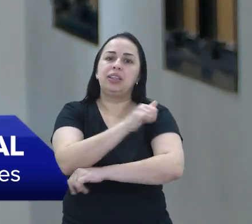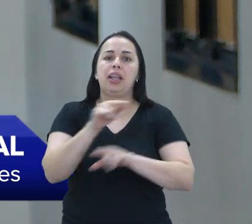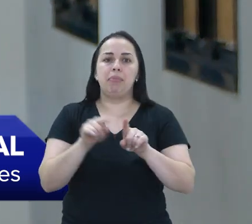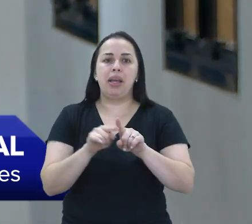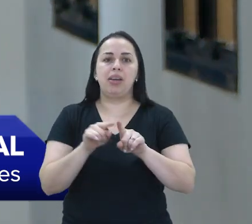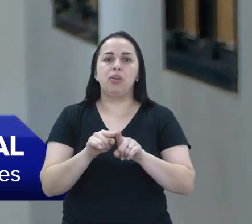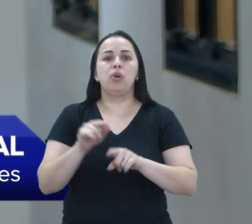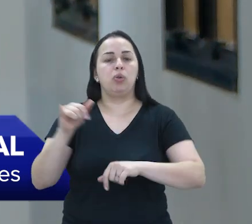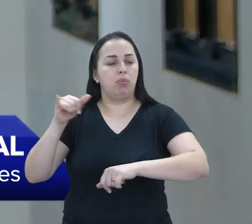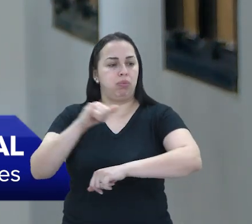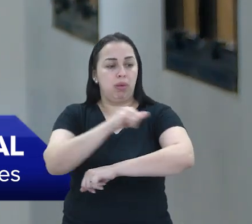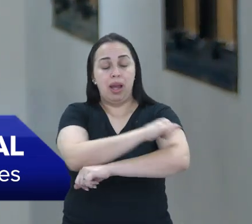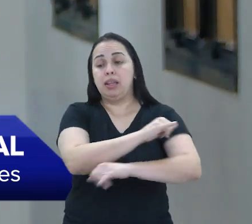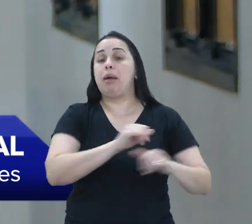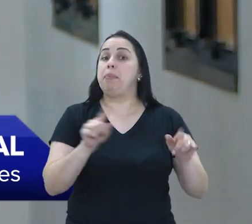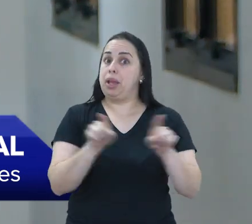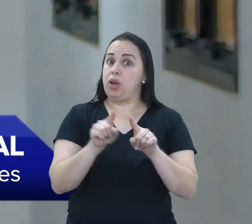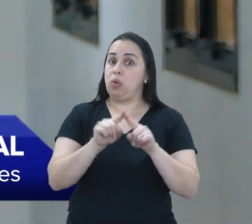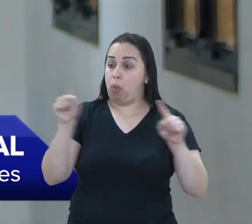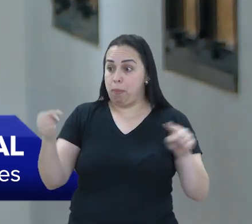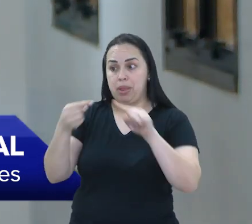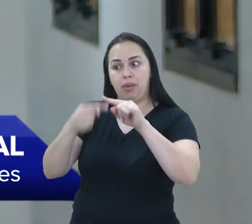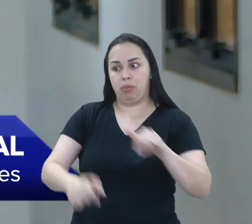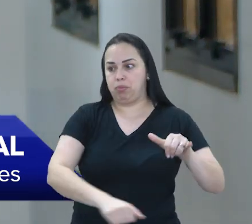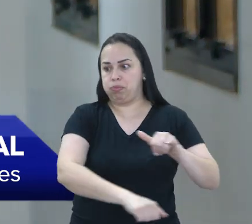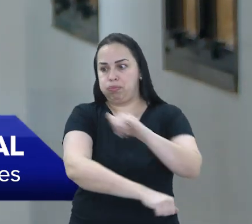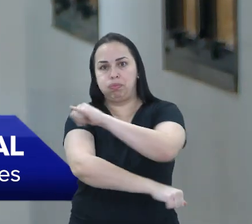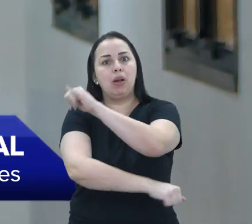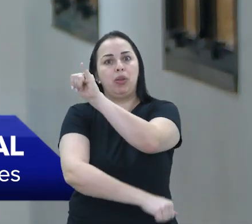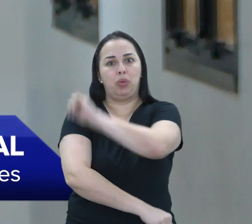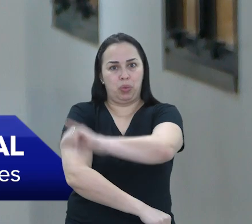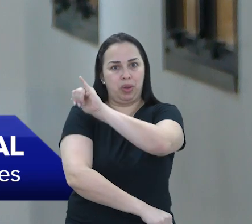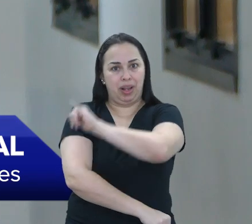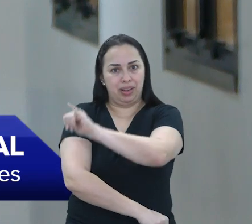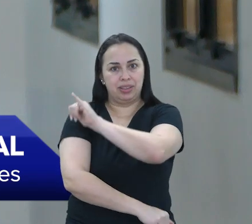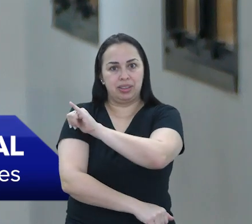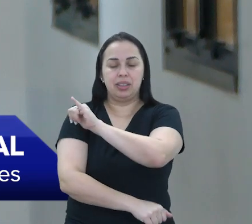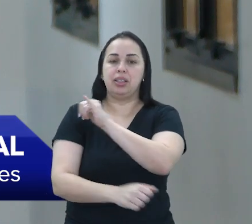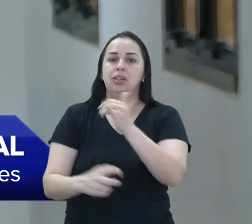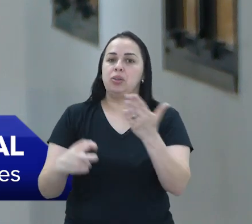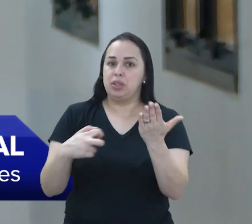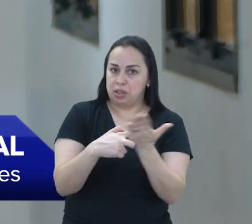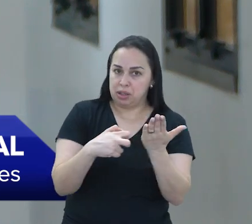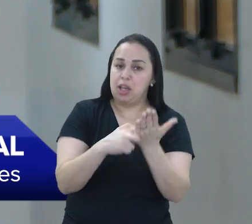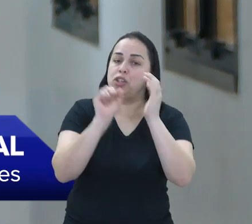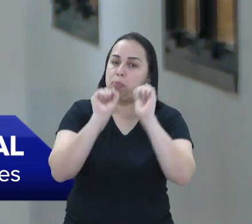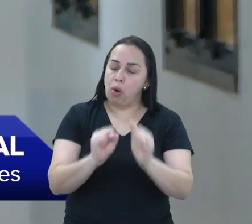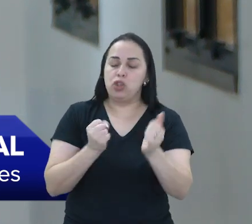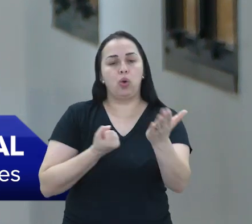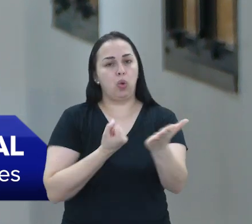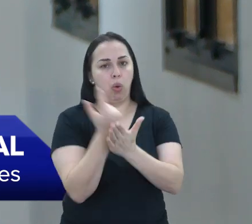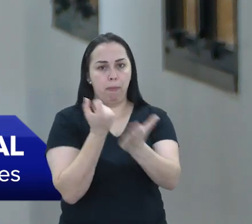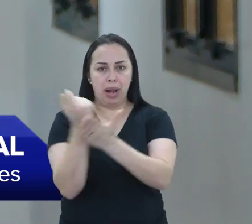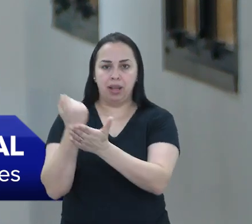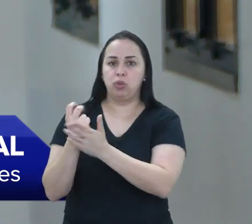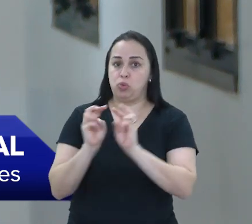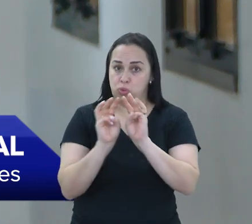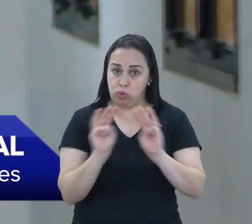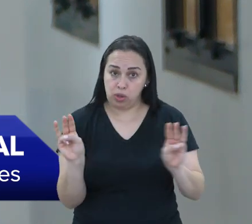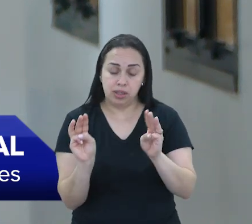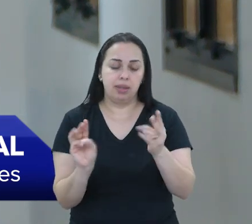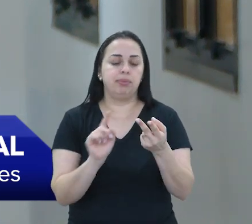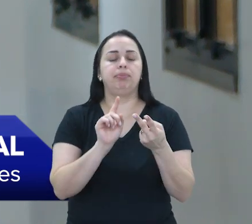feita através de uma conexão com o Galeão, o aeroporto do Rio de Janeiro. As passagens, inclusive, já estão disponíveis,